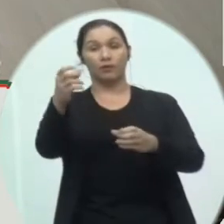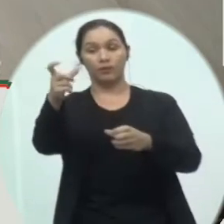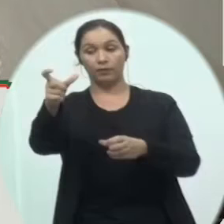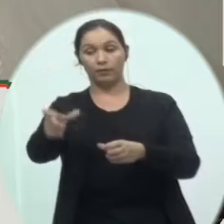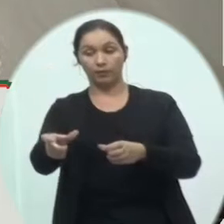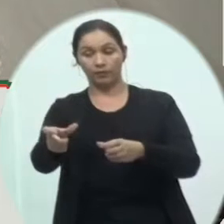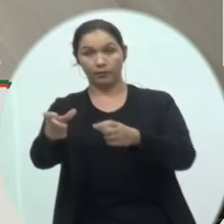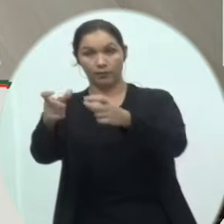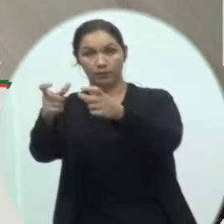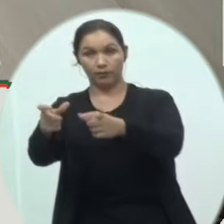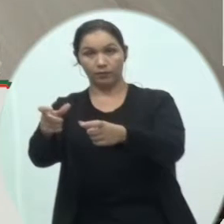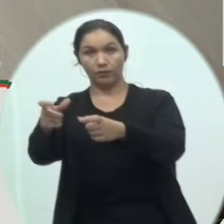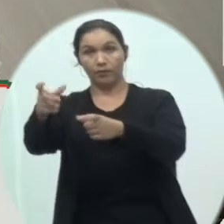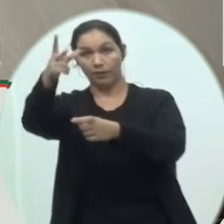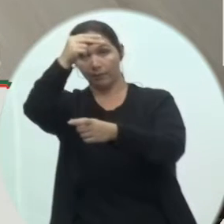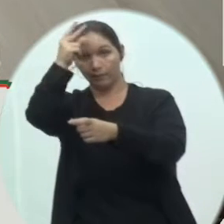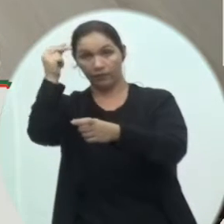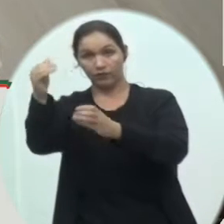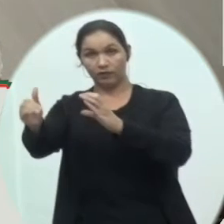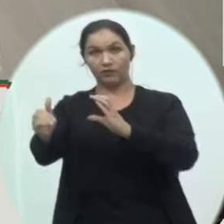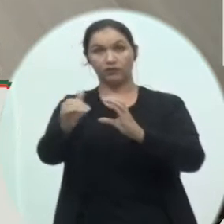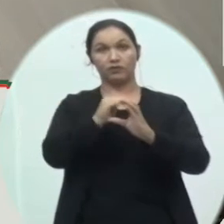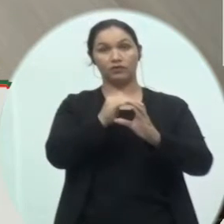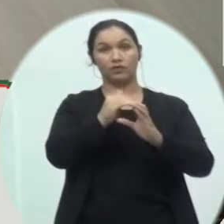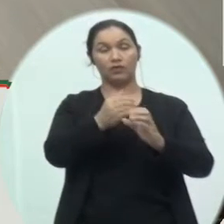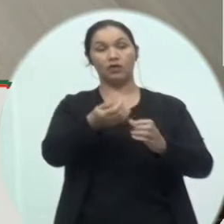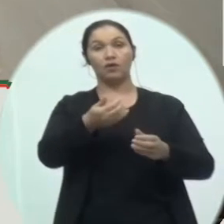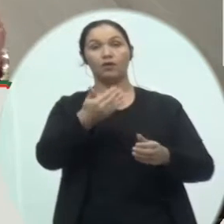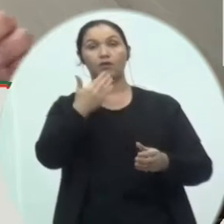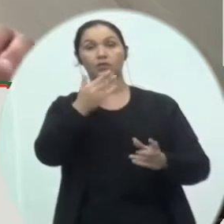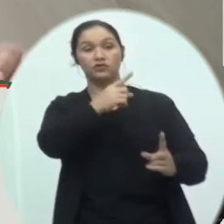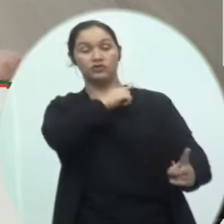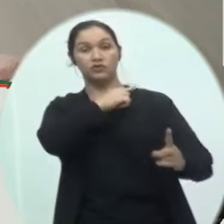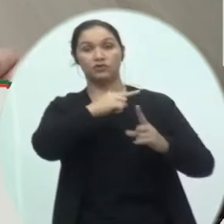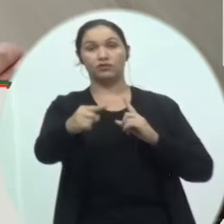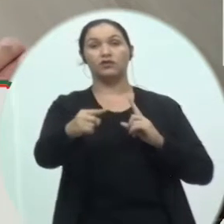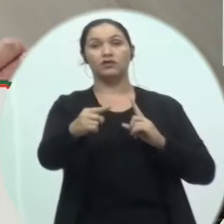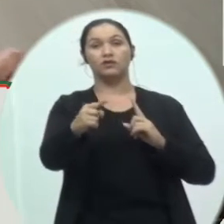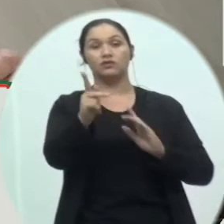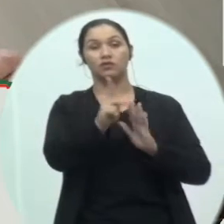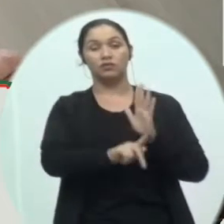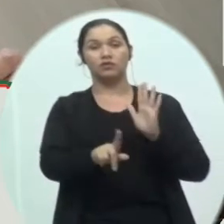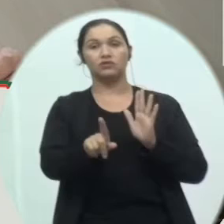encaminhando veto total ao PL 015-2019, de autoria do vereador Júlio Kaminski.